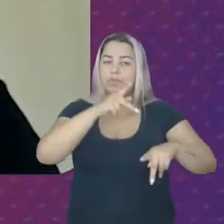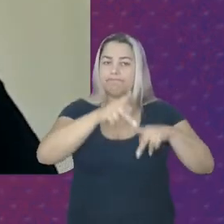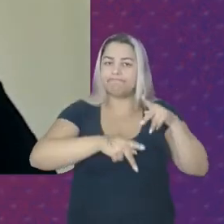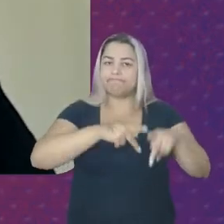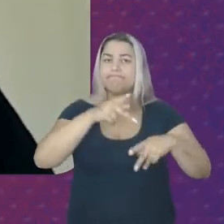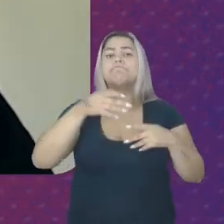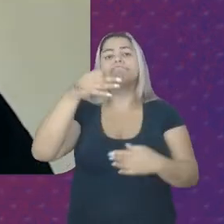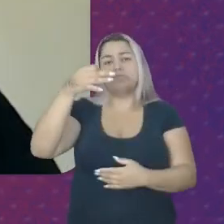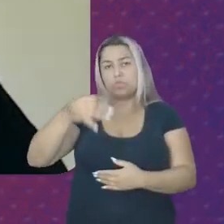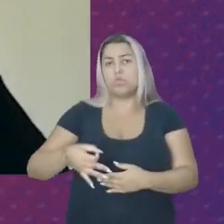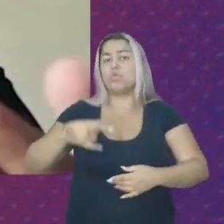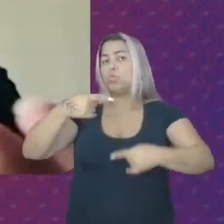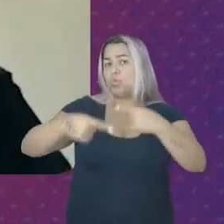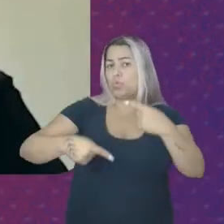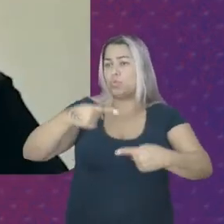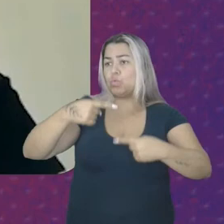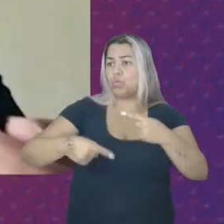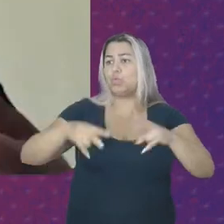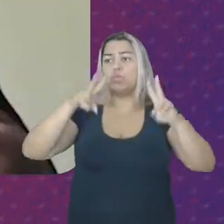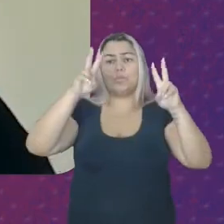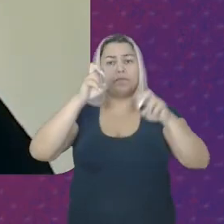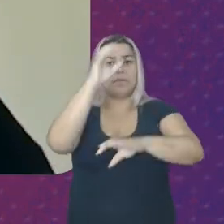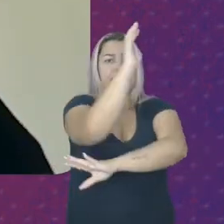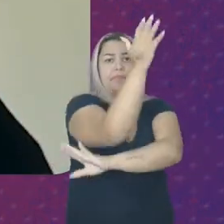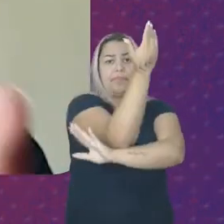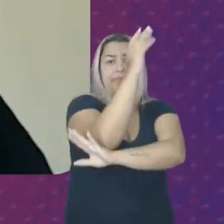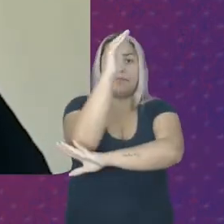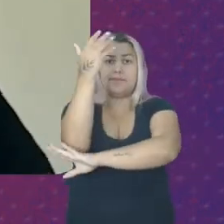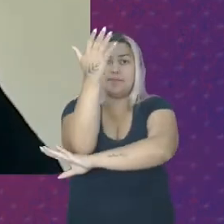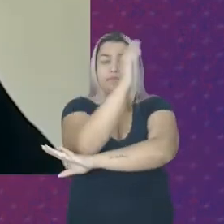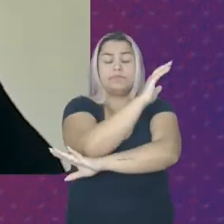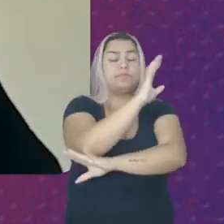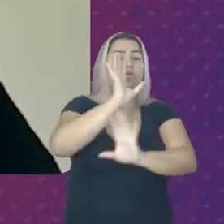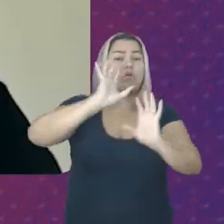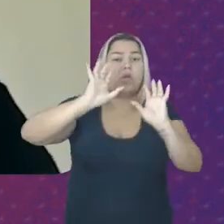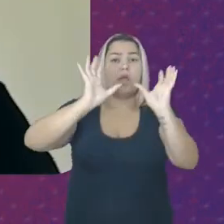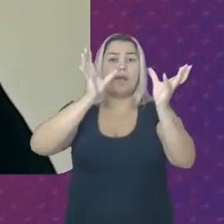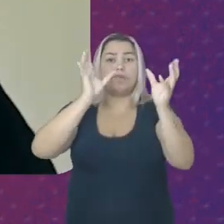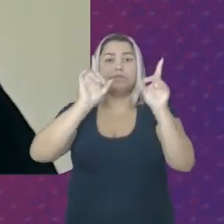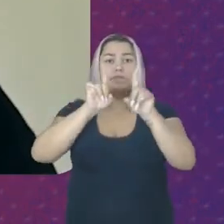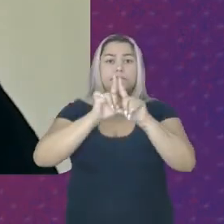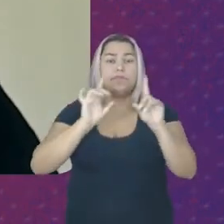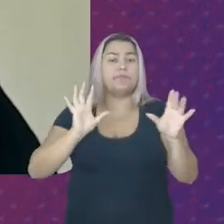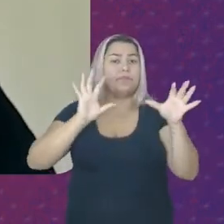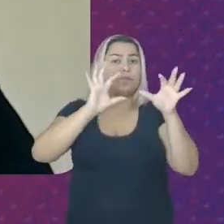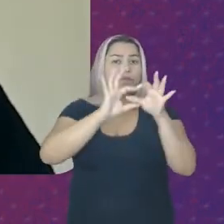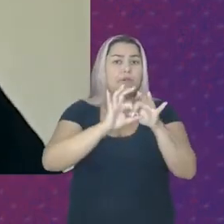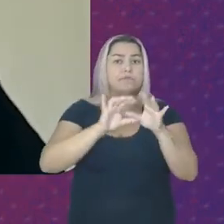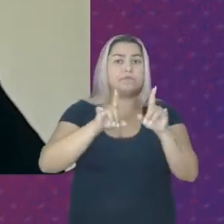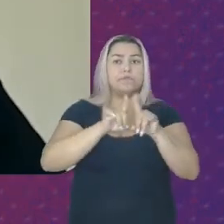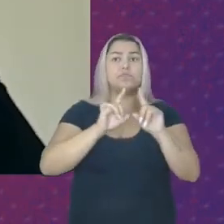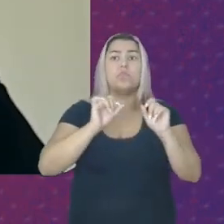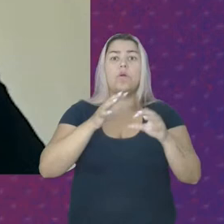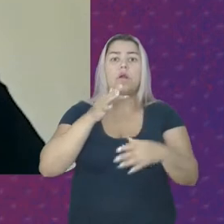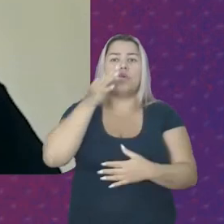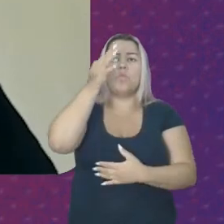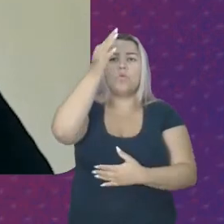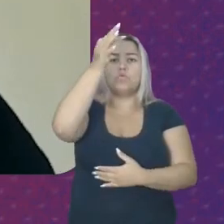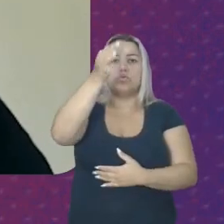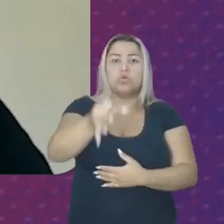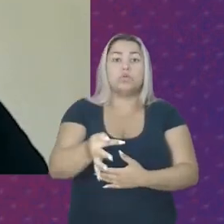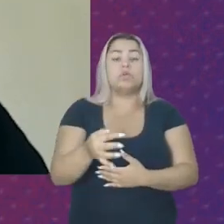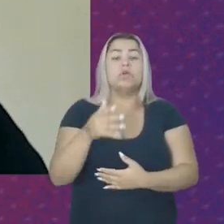certeza. Se discute muito sobre o meio ambiente, sobre a situação climática e como é que isso vai demarcar o nosso futuro. Qual é a visão